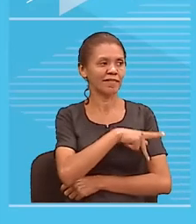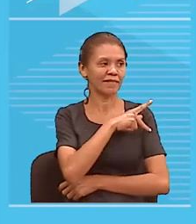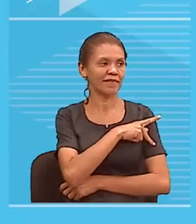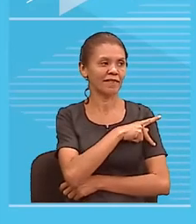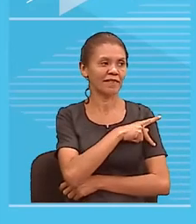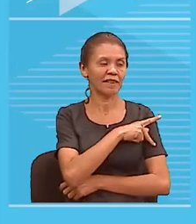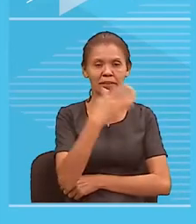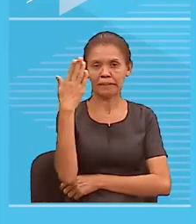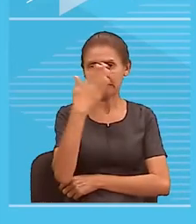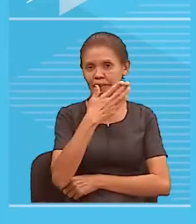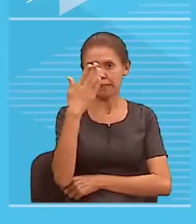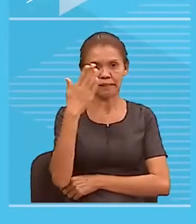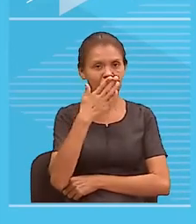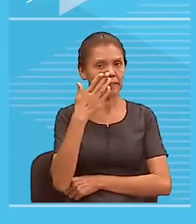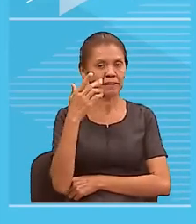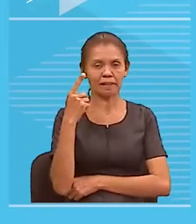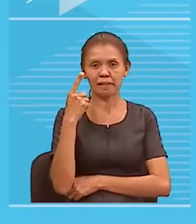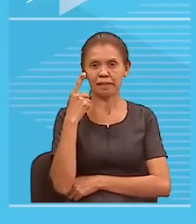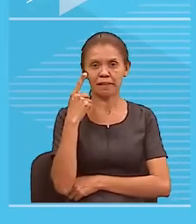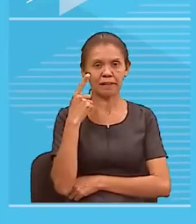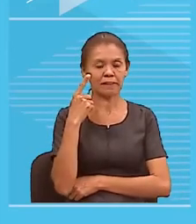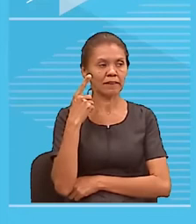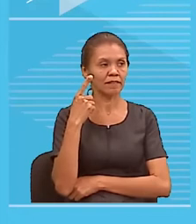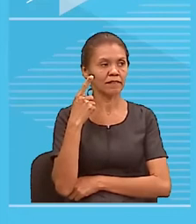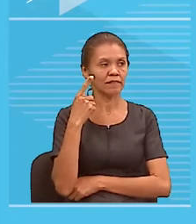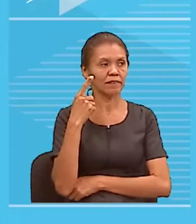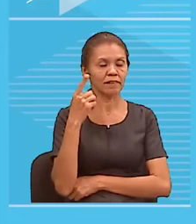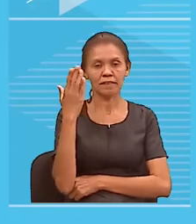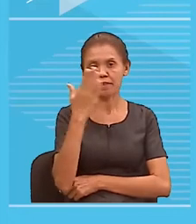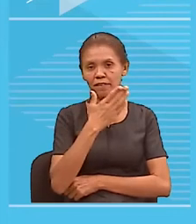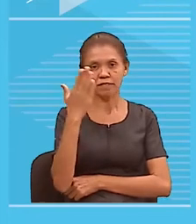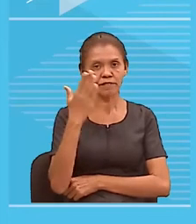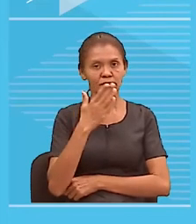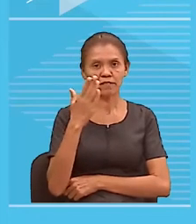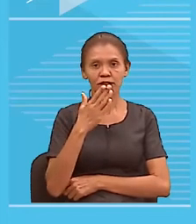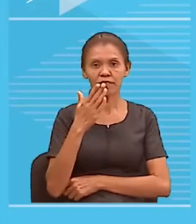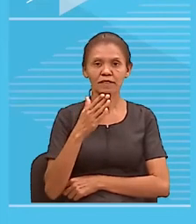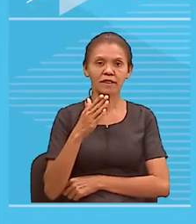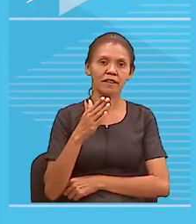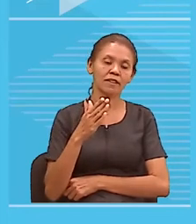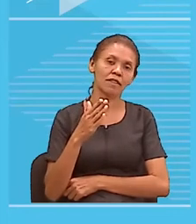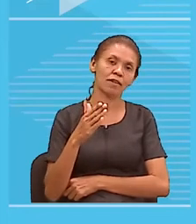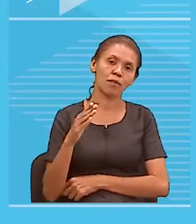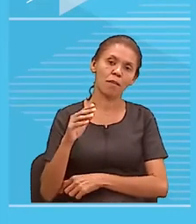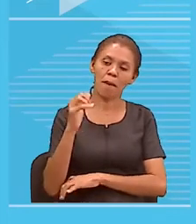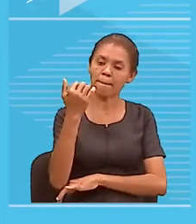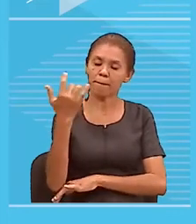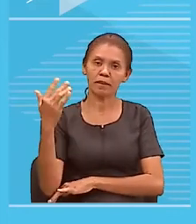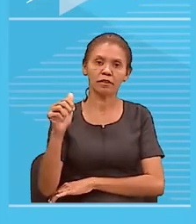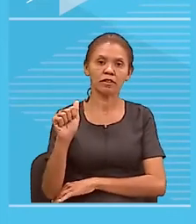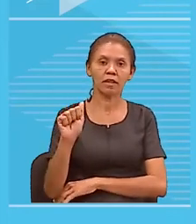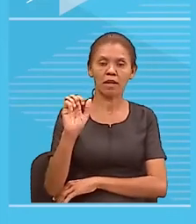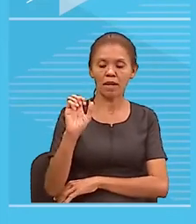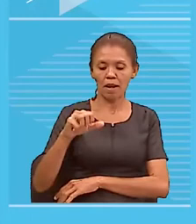que tinha visto o pé de amendoim fiquei emocionado e em contato com iodo O